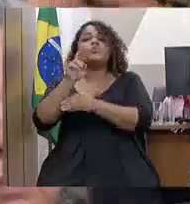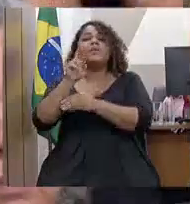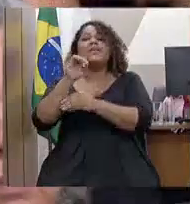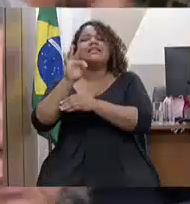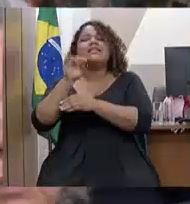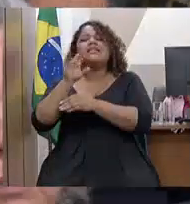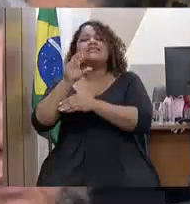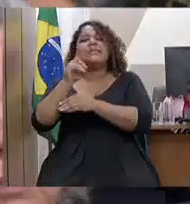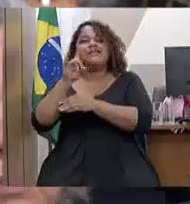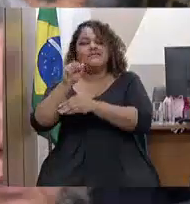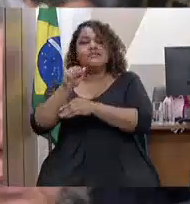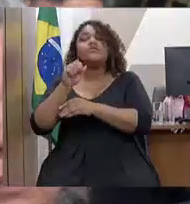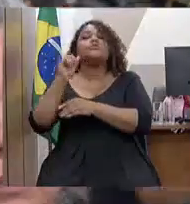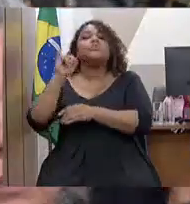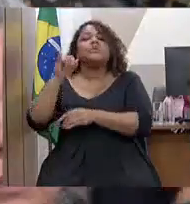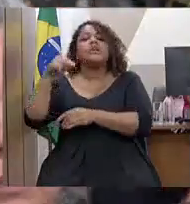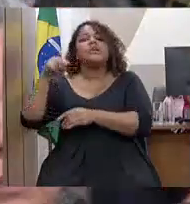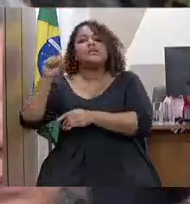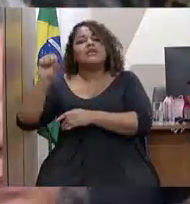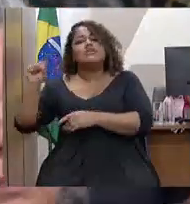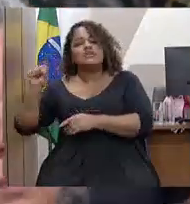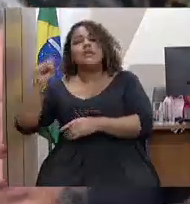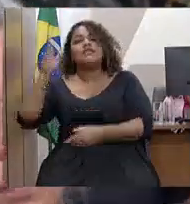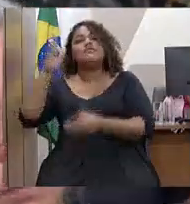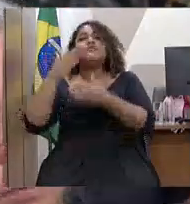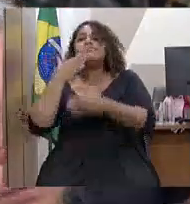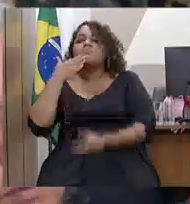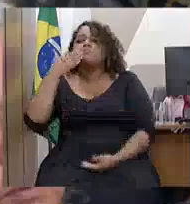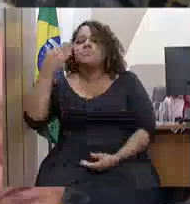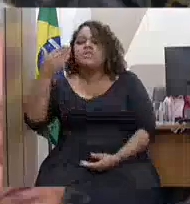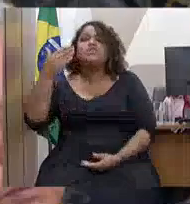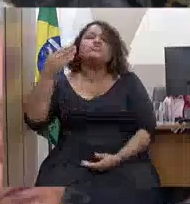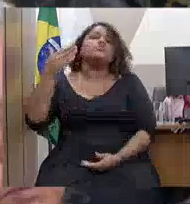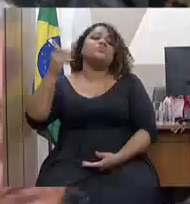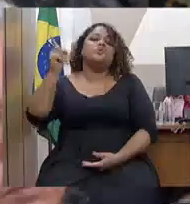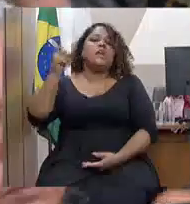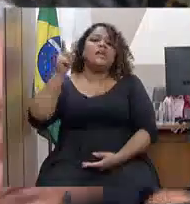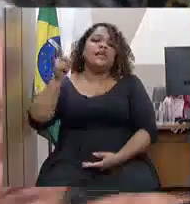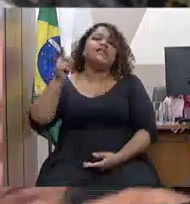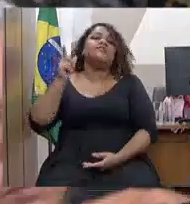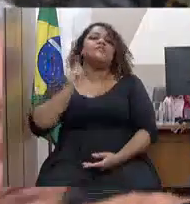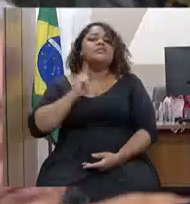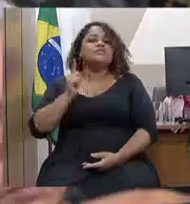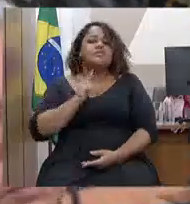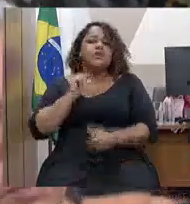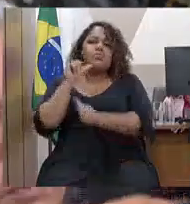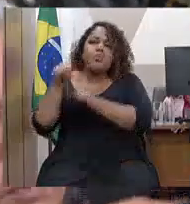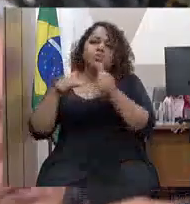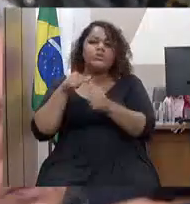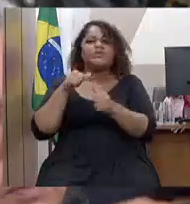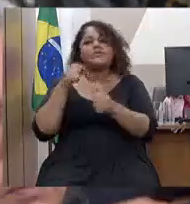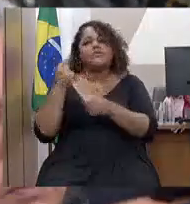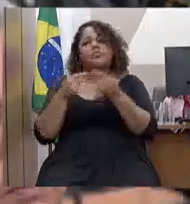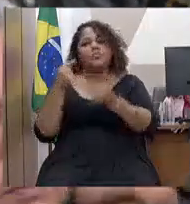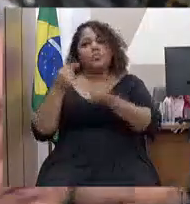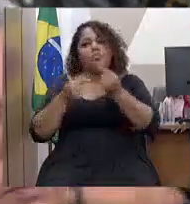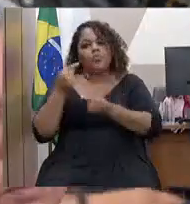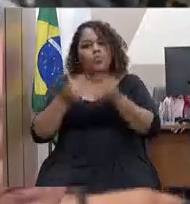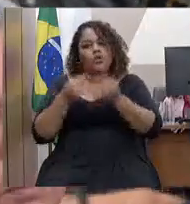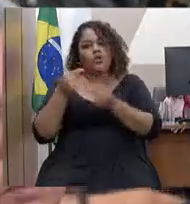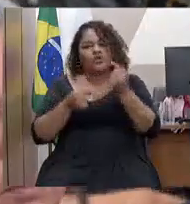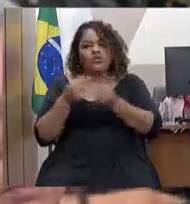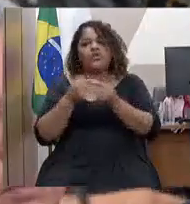carta um documento pedindo né encarecidamente que o INSS tem uma nova política e com relação a